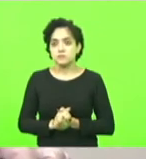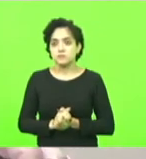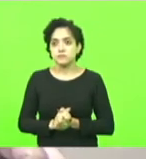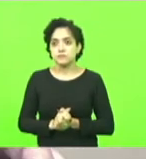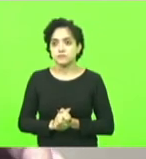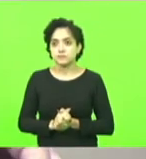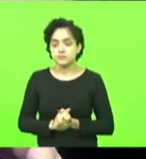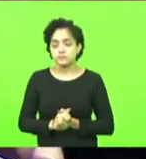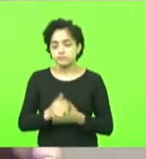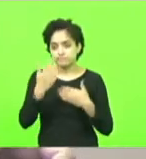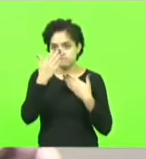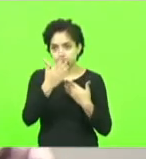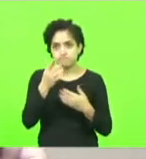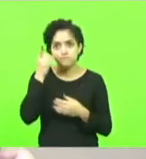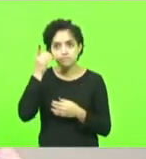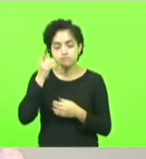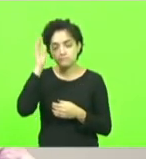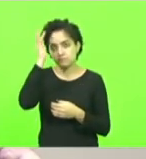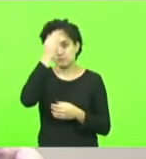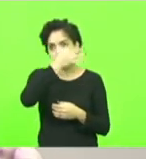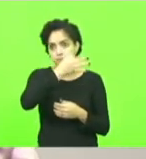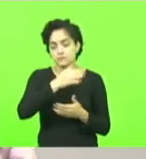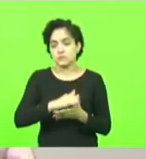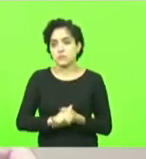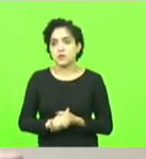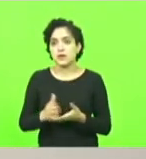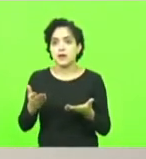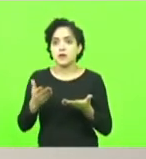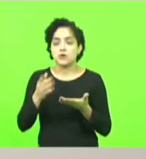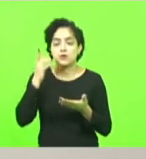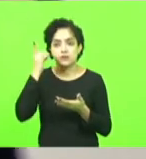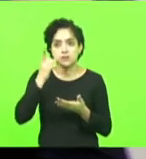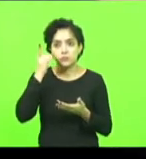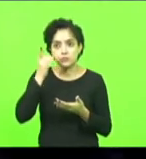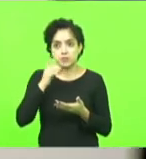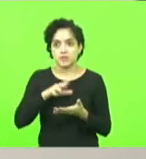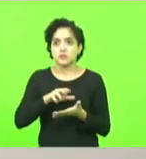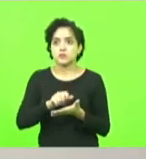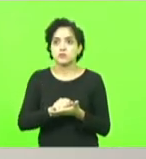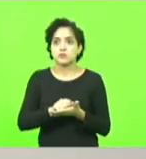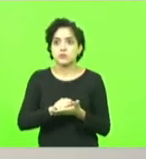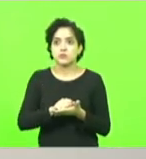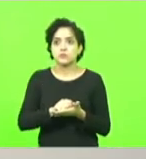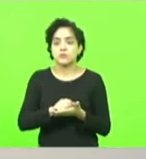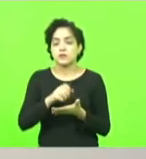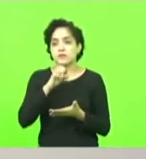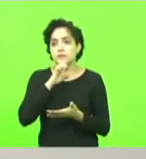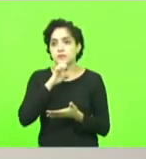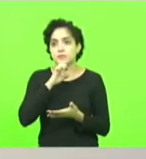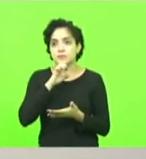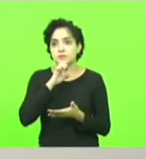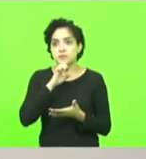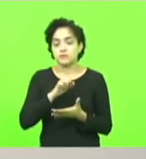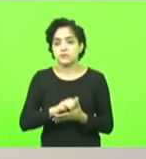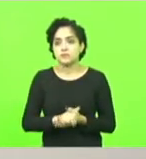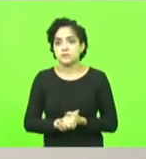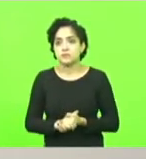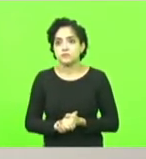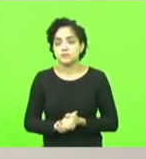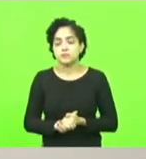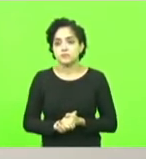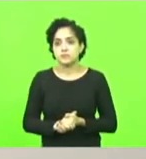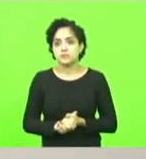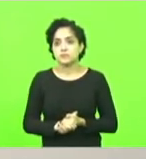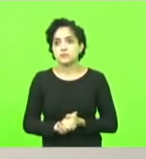Obrigado, deputado Fabiano da Luz. Próximo deputado inscrito, o deputado Felipe Estevans. Vossa Excelência terá 10